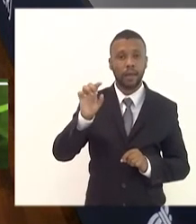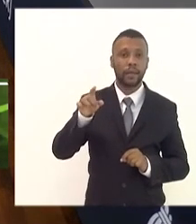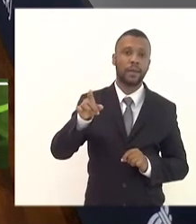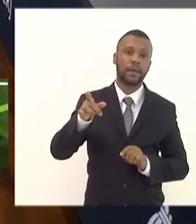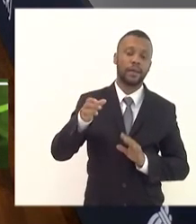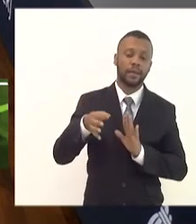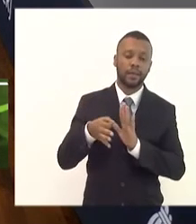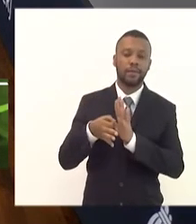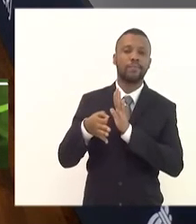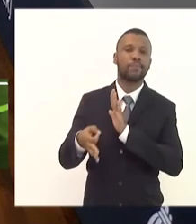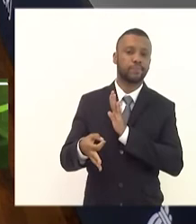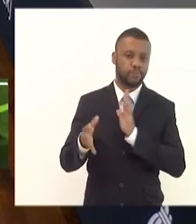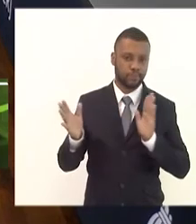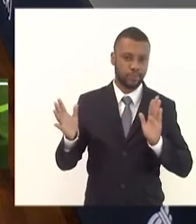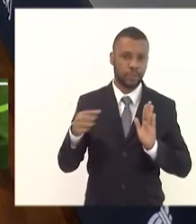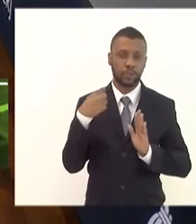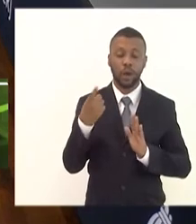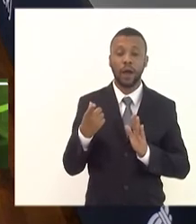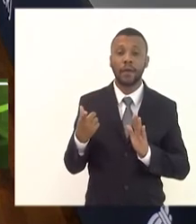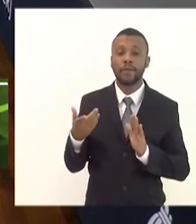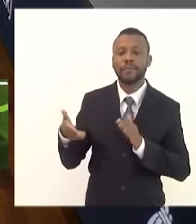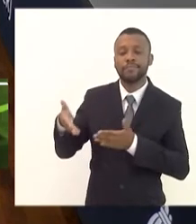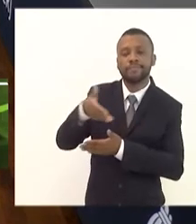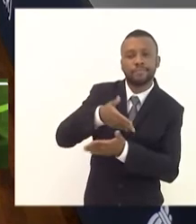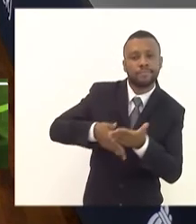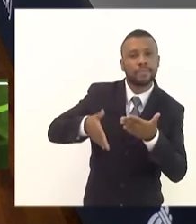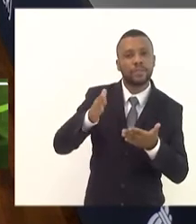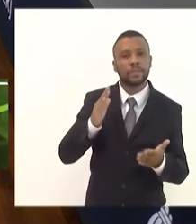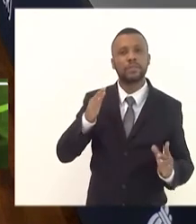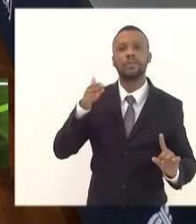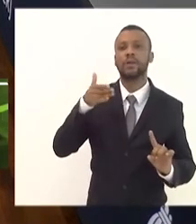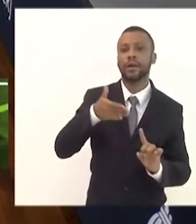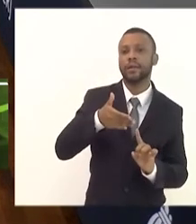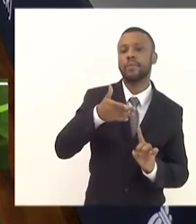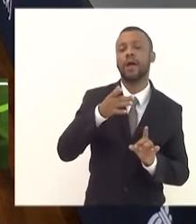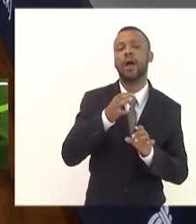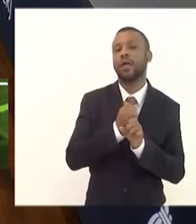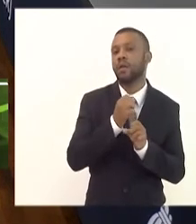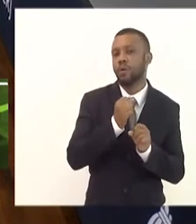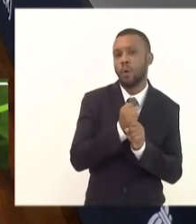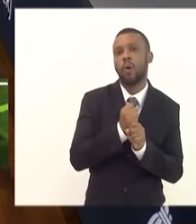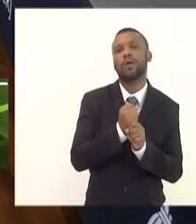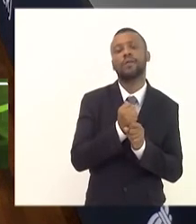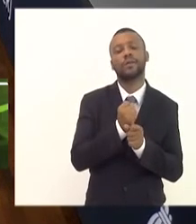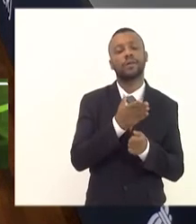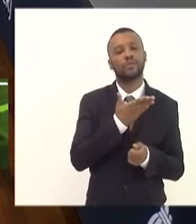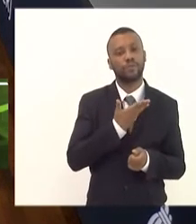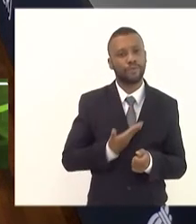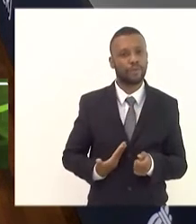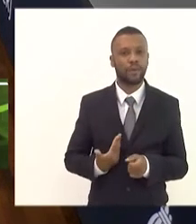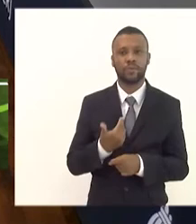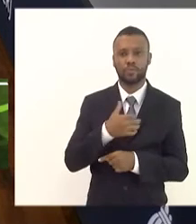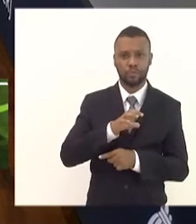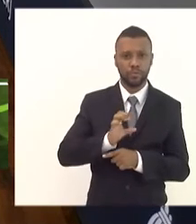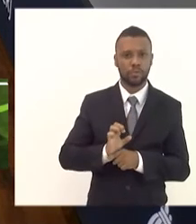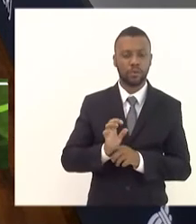só participa aqui diretamente das contas de gestão, das contas de governo do Estado.